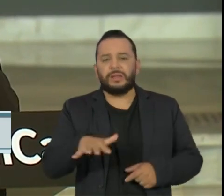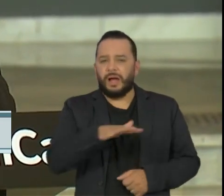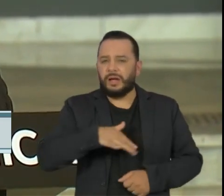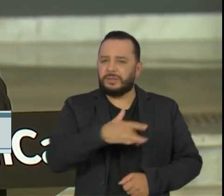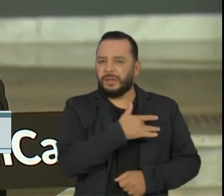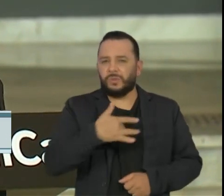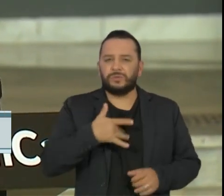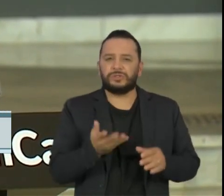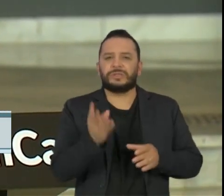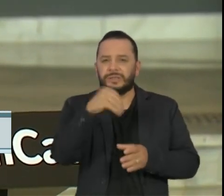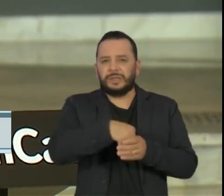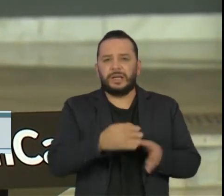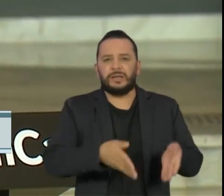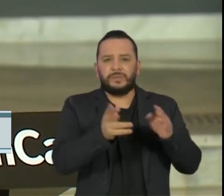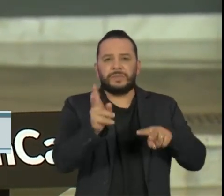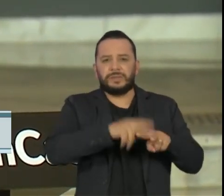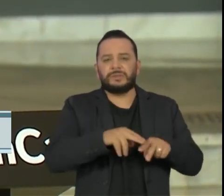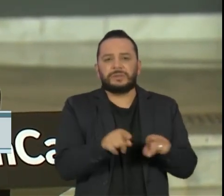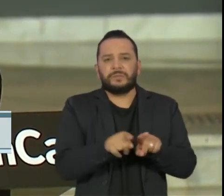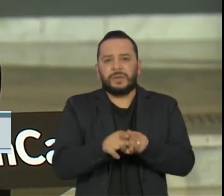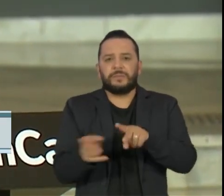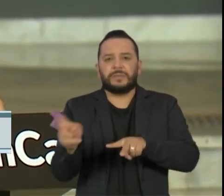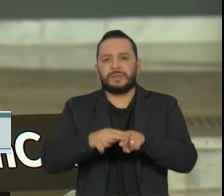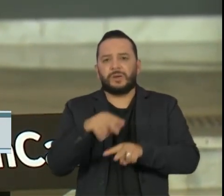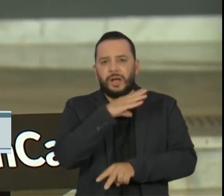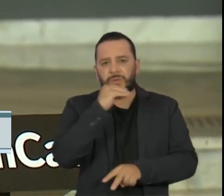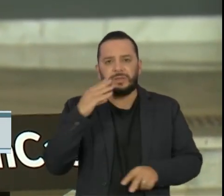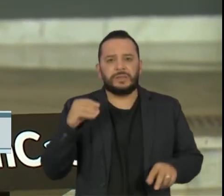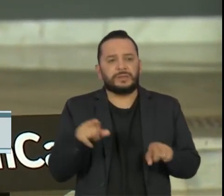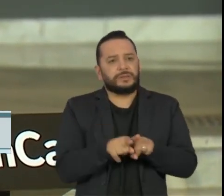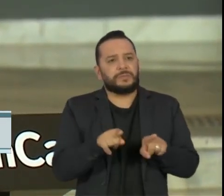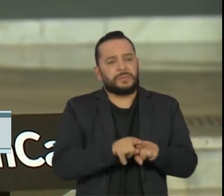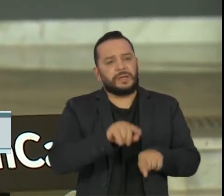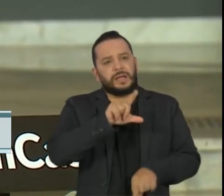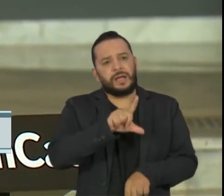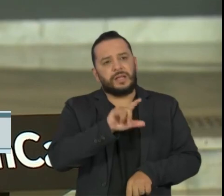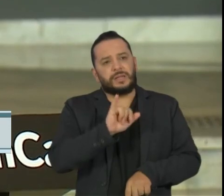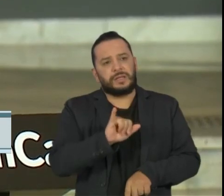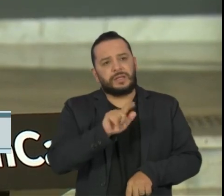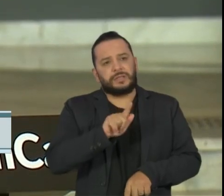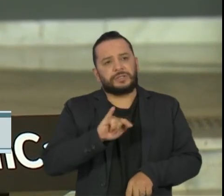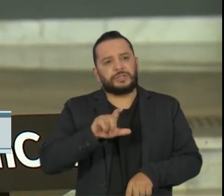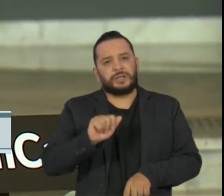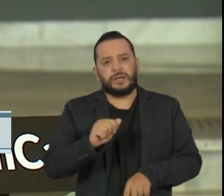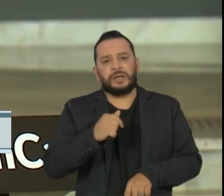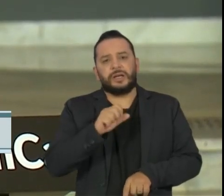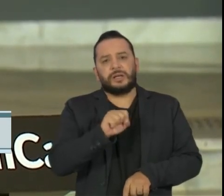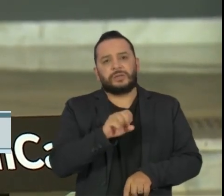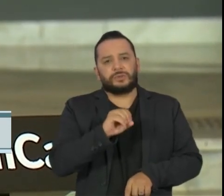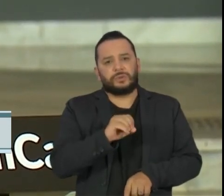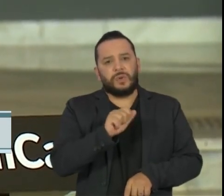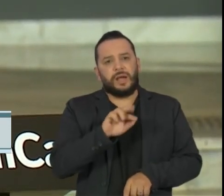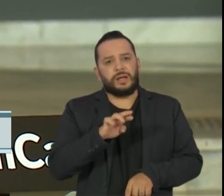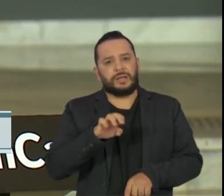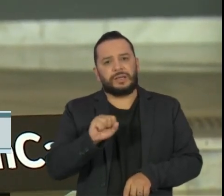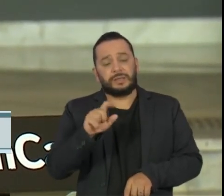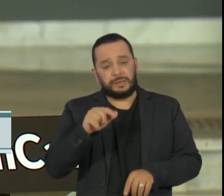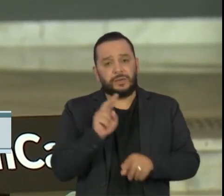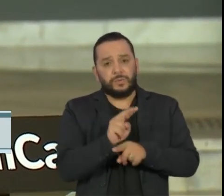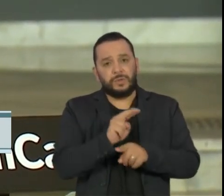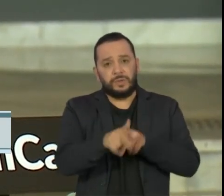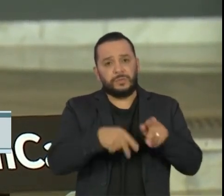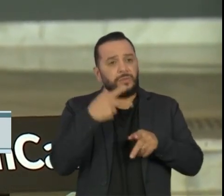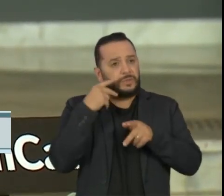nos presídios e na Fundação Casa, a Lígia Soares, que é da população indígena, o